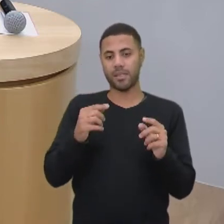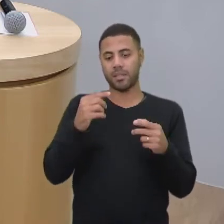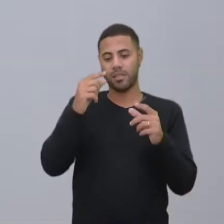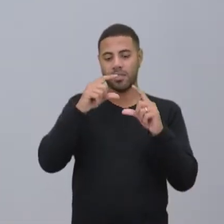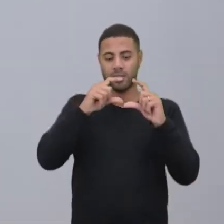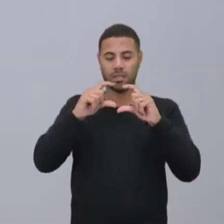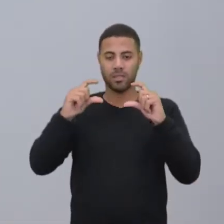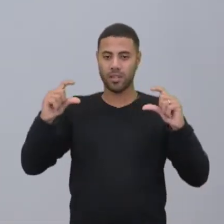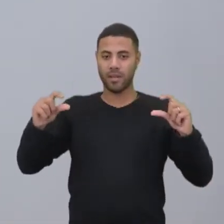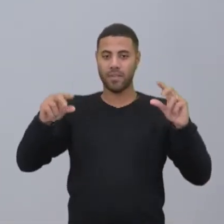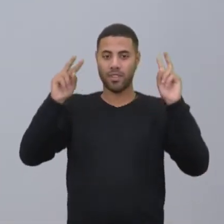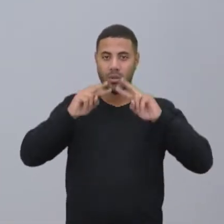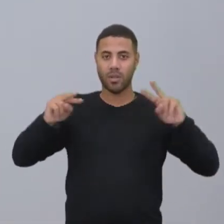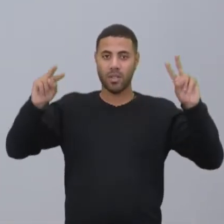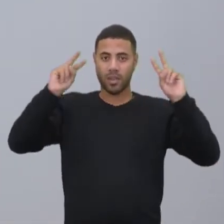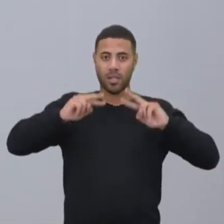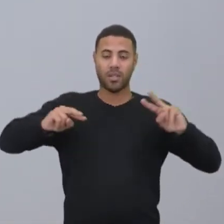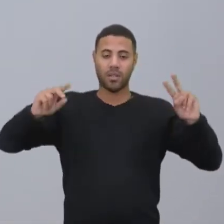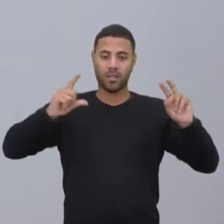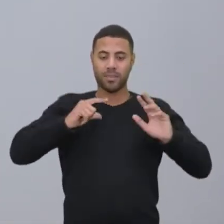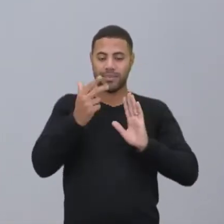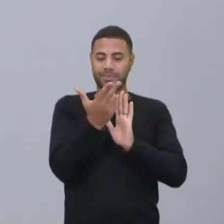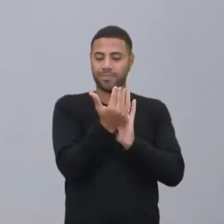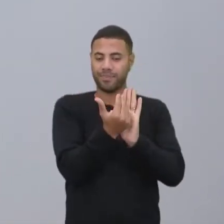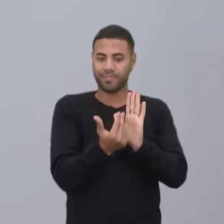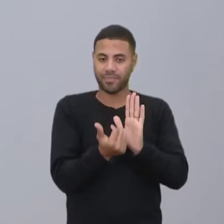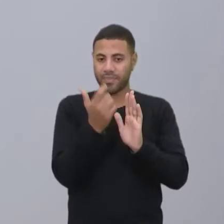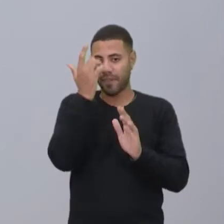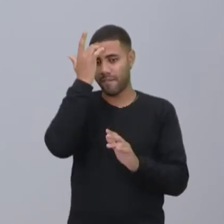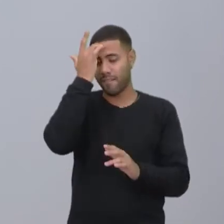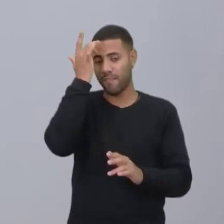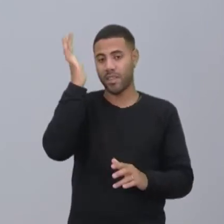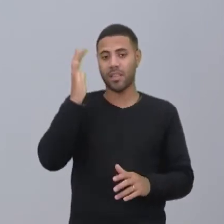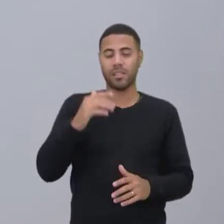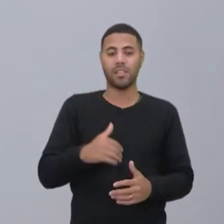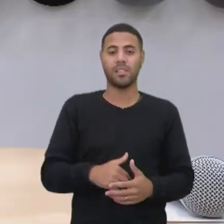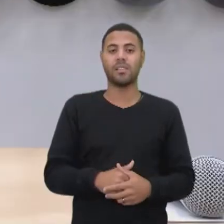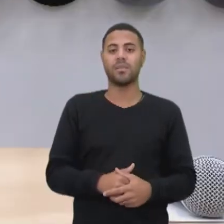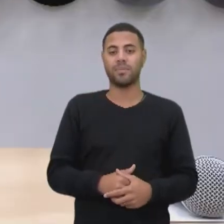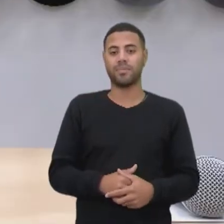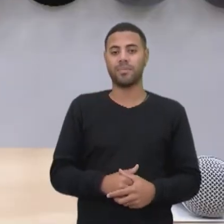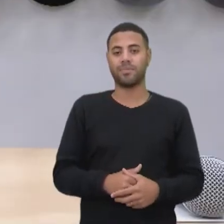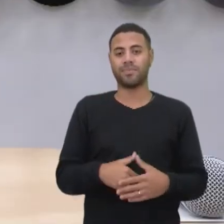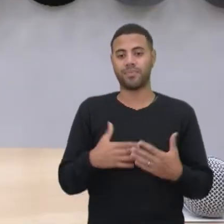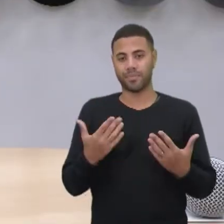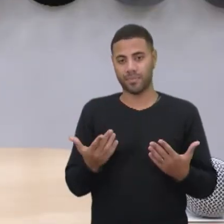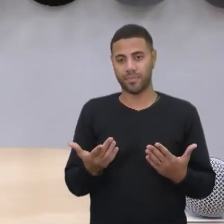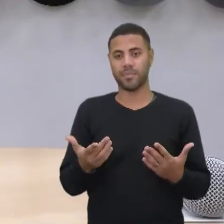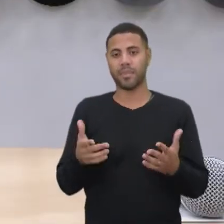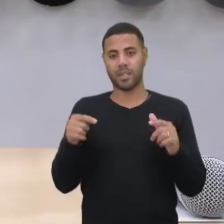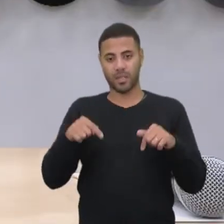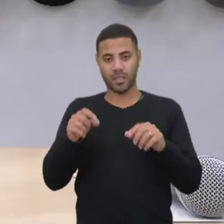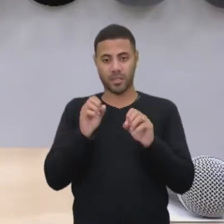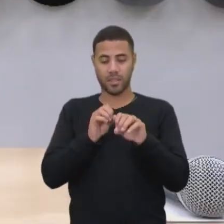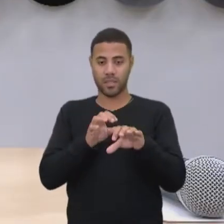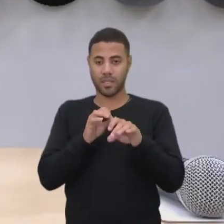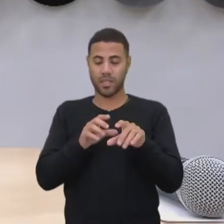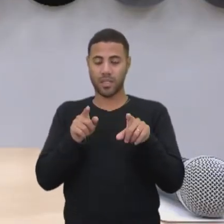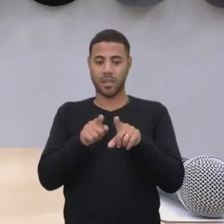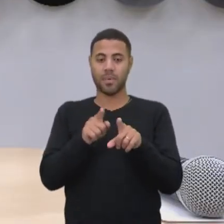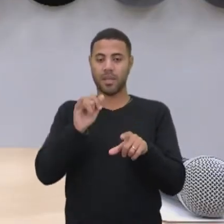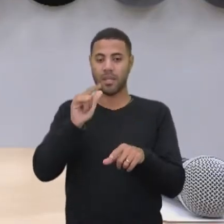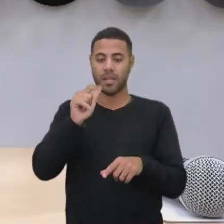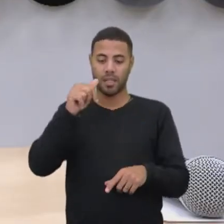é visual, né? Tem uma ilustração, fica mais fácil. Fica mais fácil. E é uma das coisas que a gente ensina aqui, Ilana, é